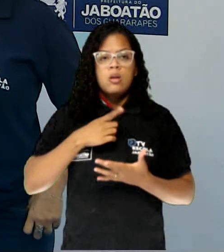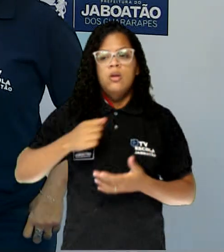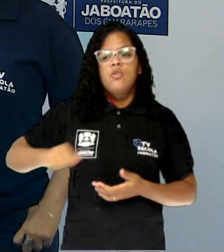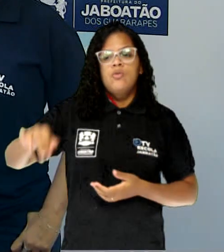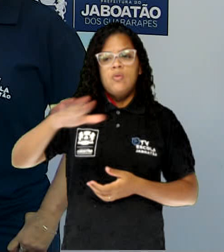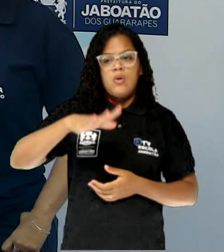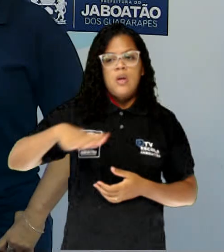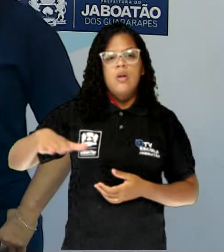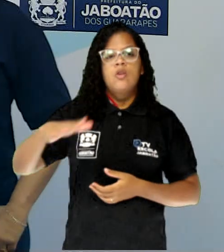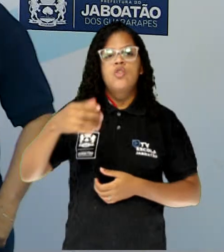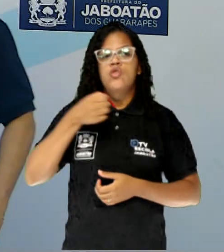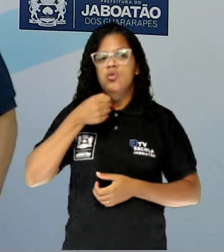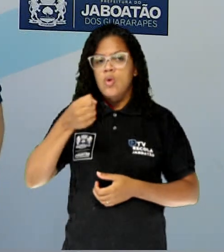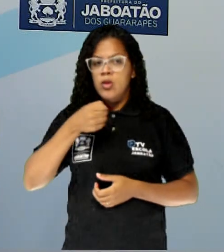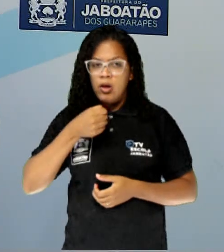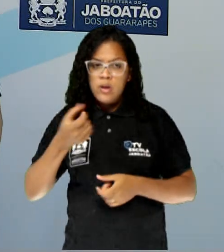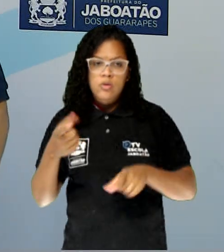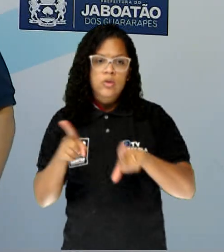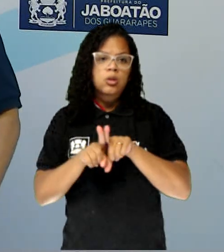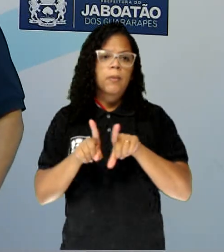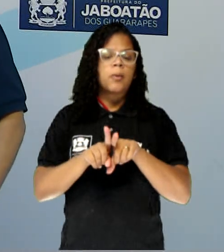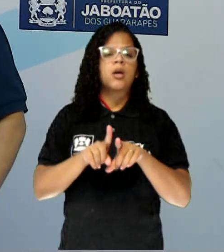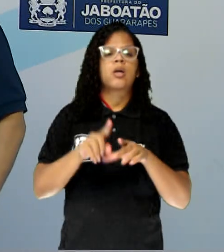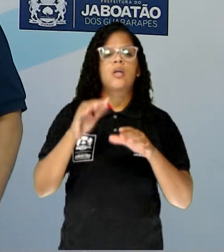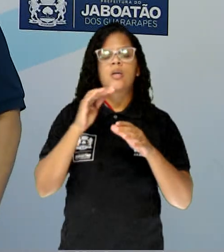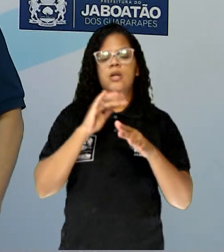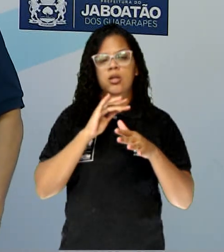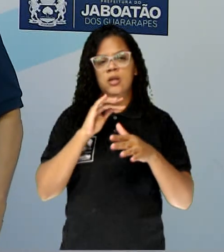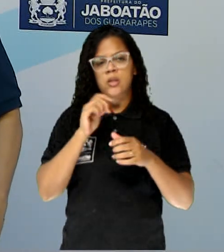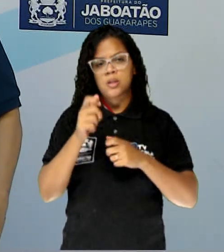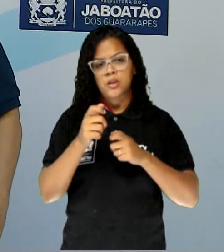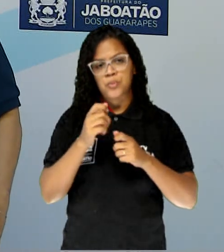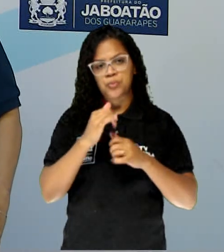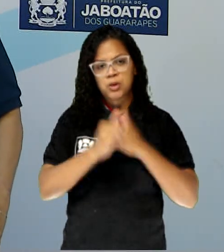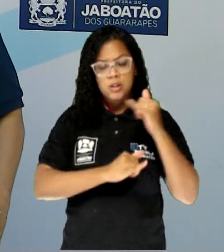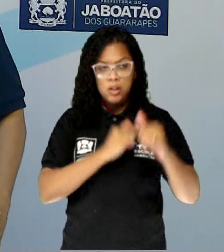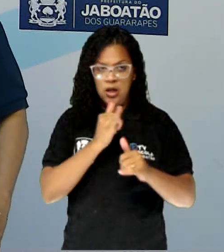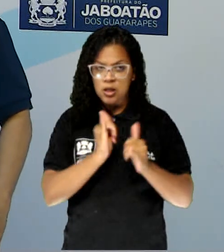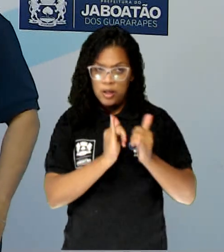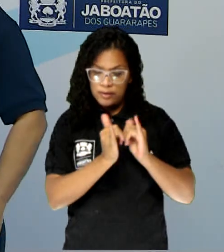vão observar em sites de internet.